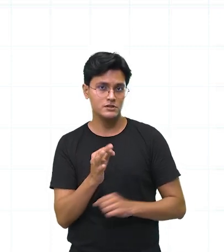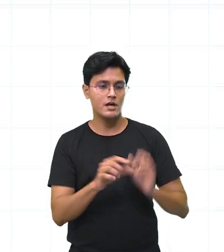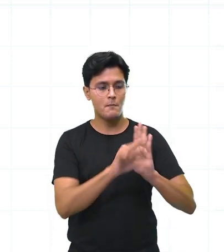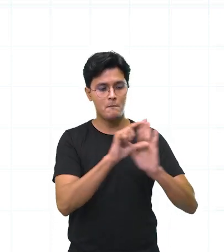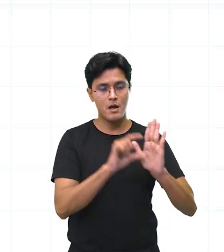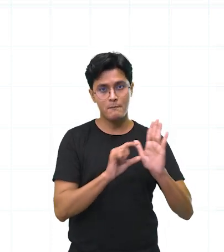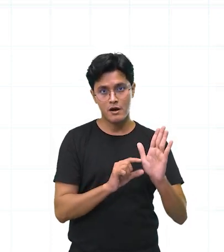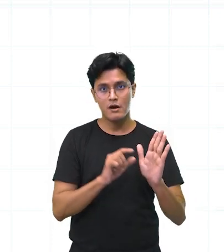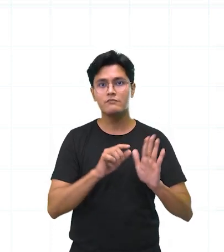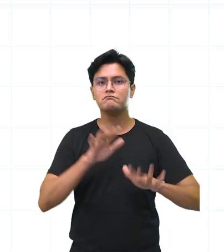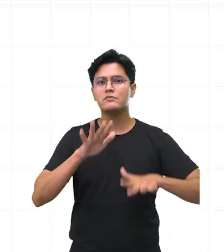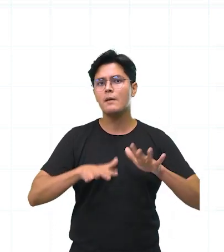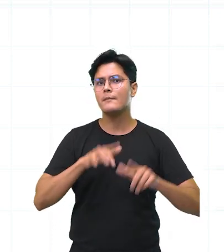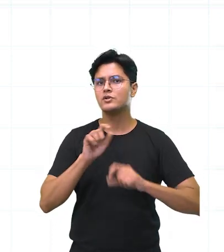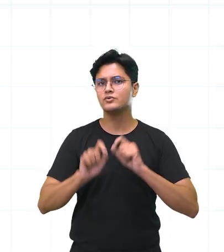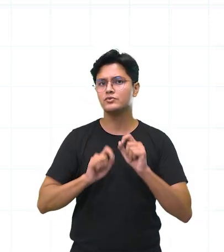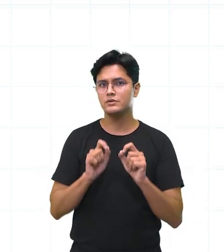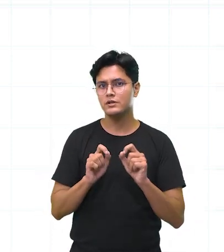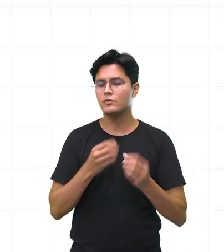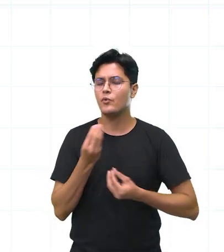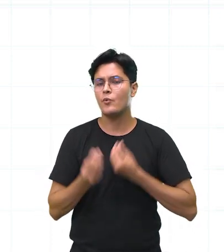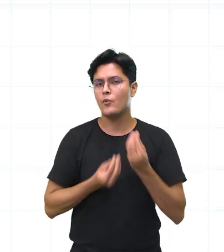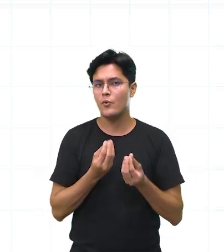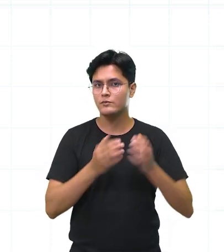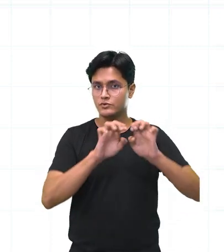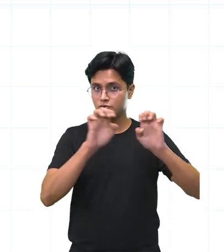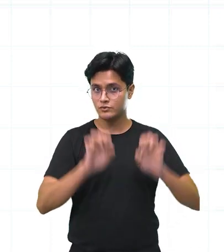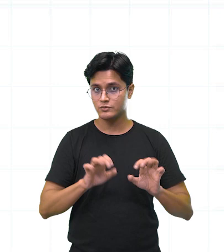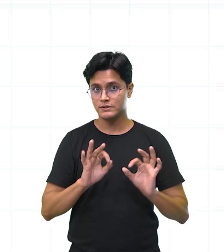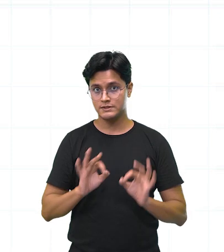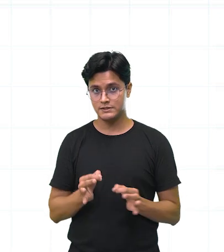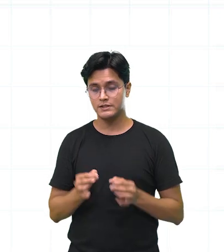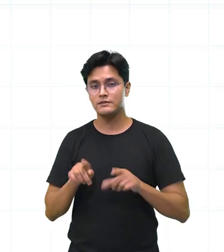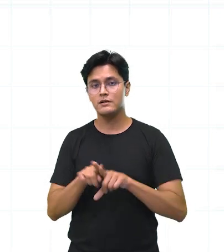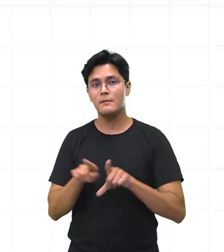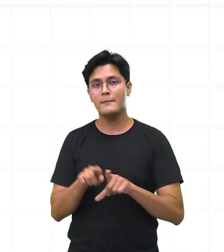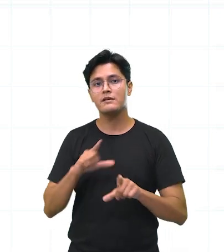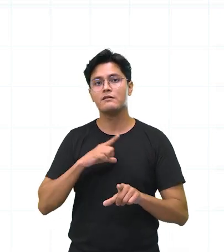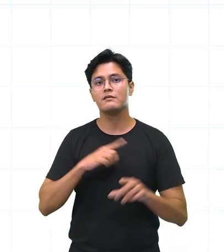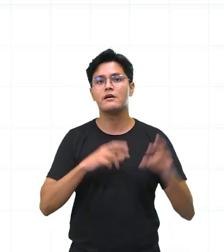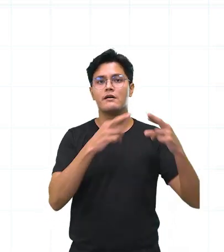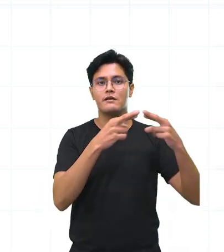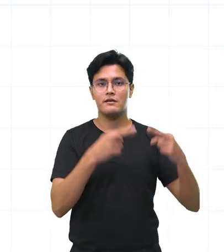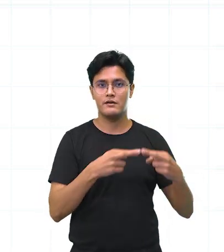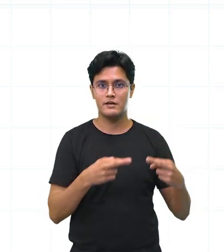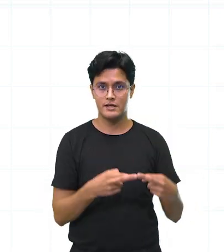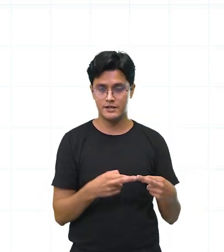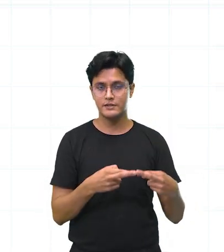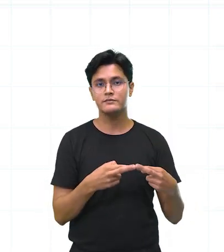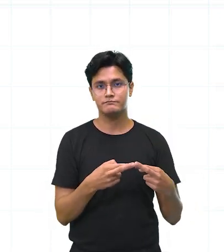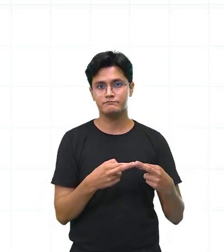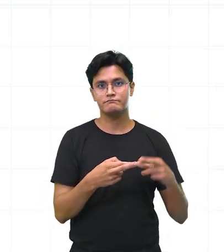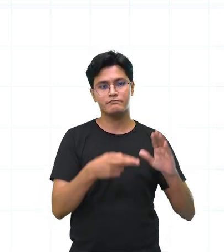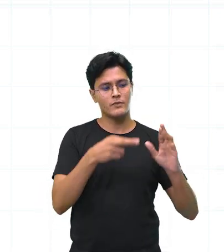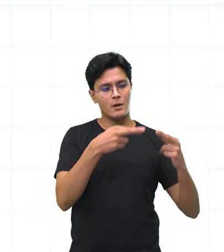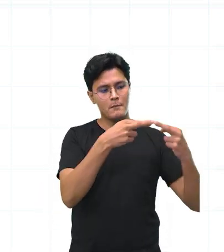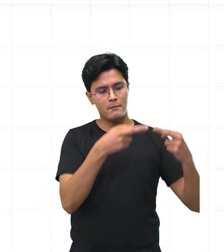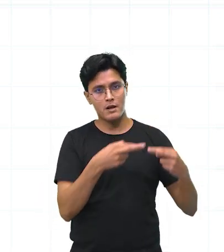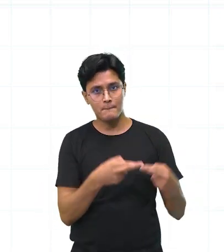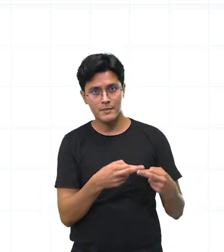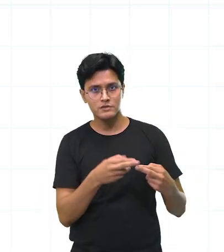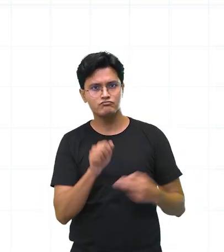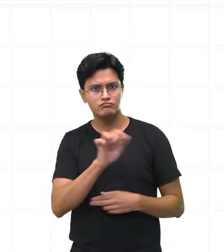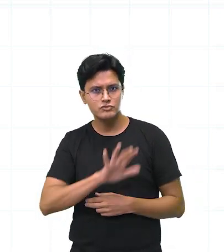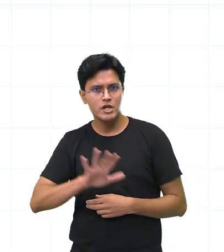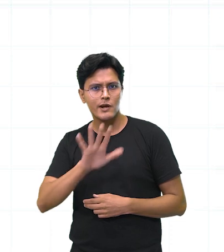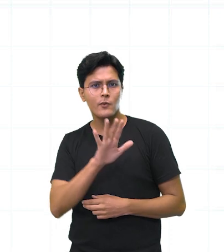vai depender ali de como está a nossa estrutura. Aí nós temos a rima, certo? Que é aquela geralmente é feita no final